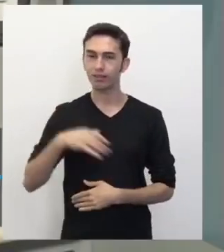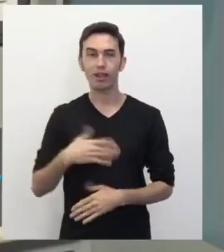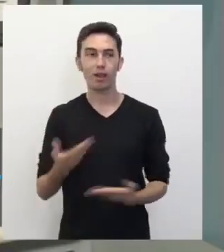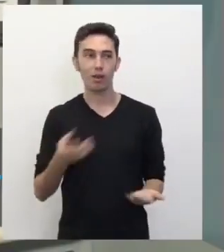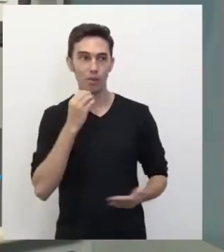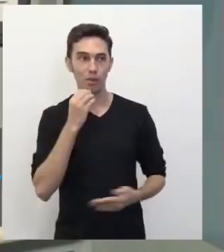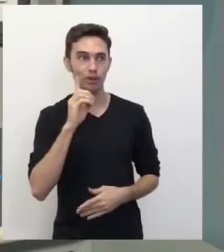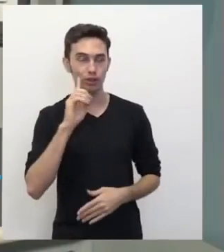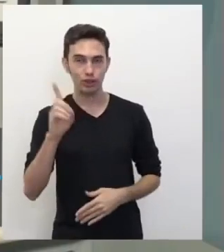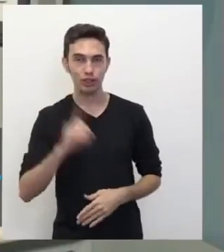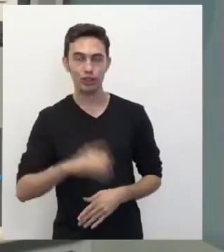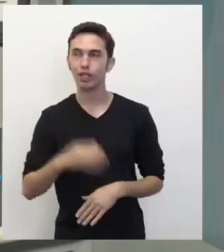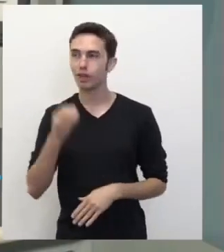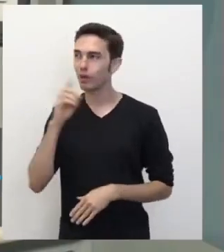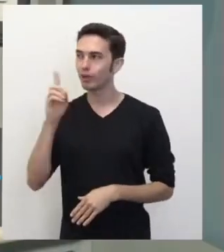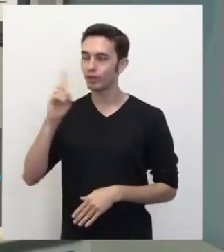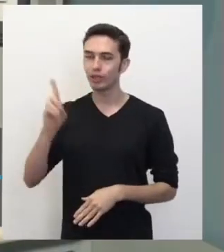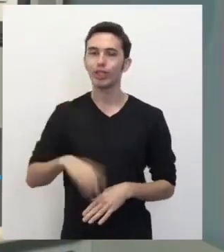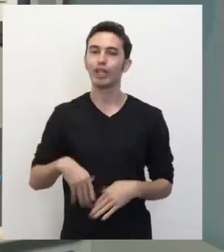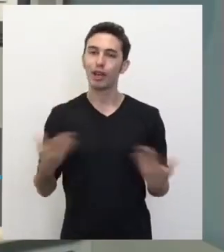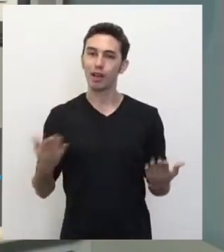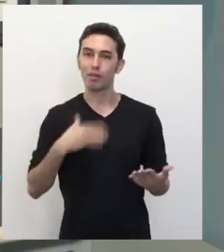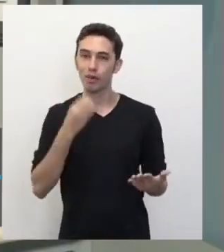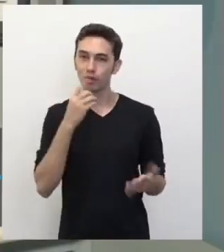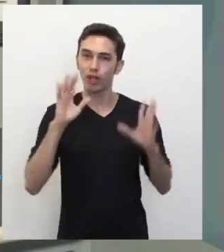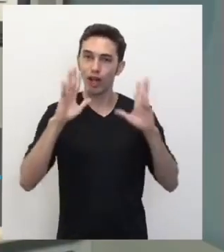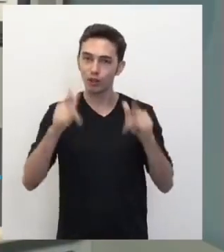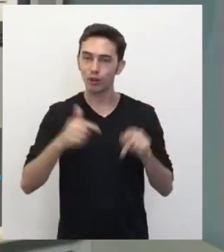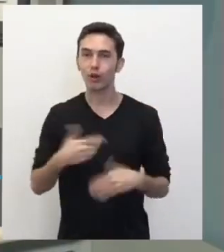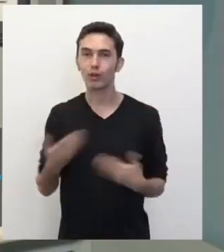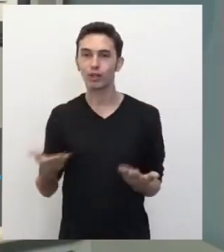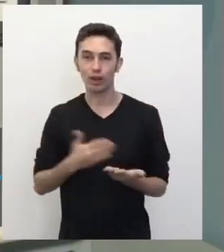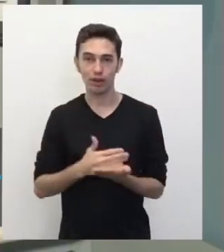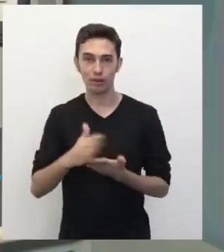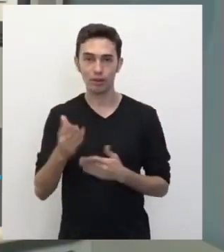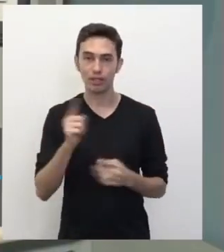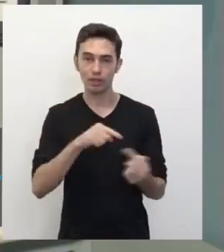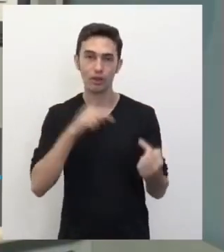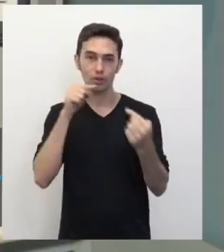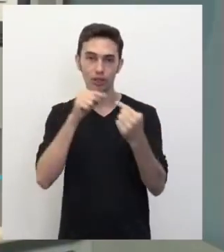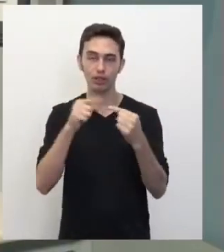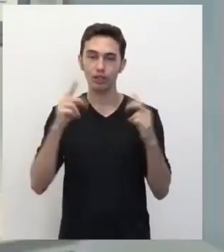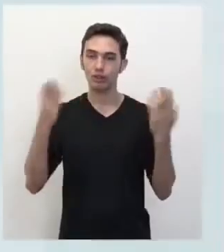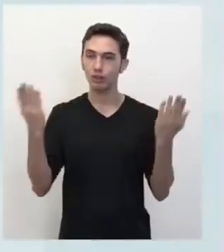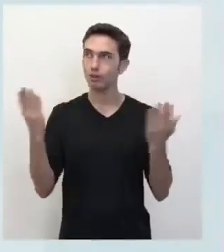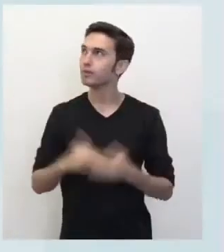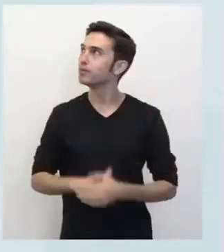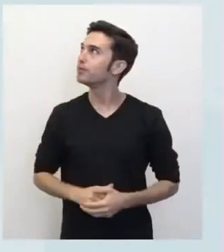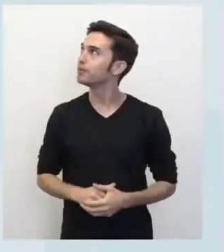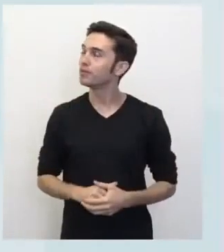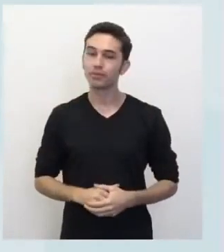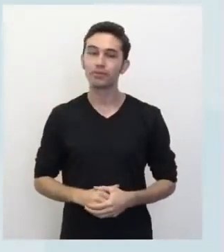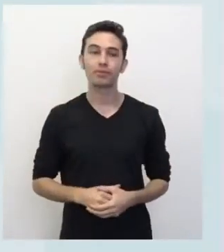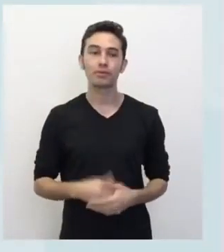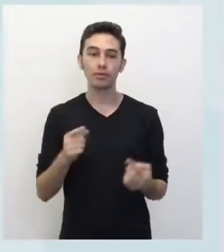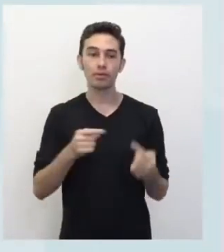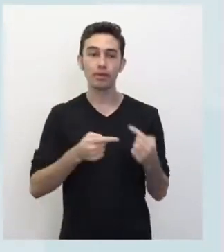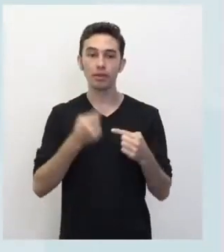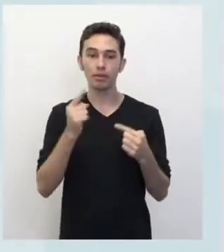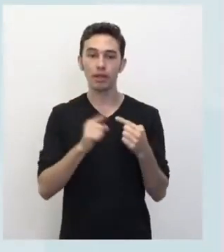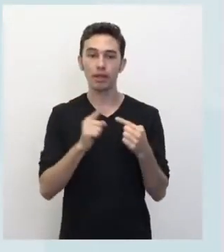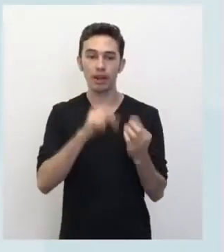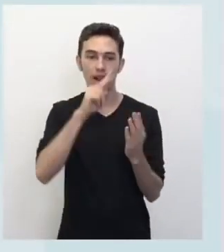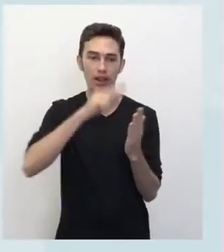alunos. Mais uma aula começando. Tudo bem com vocês? Então, bora lá. Objetivos na tela. Primeiro objetivo aí,